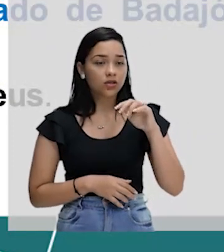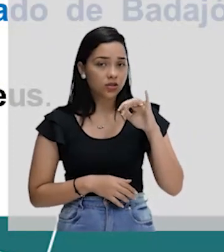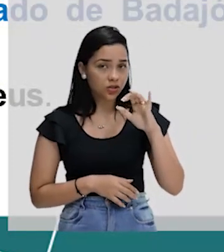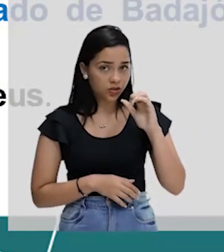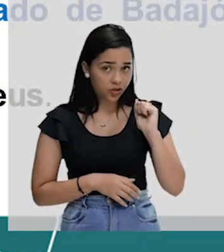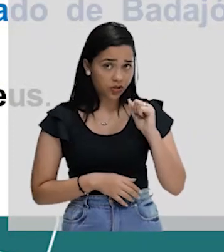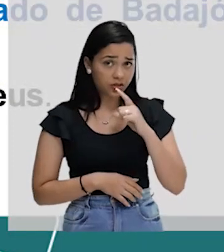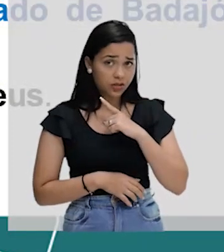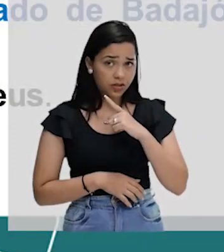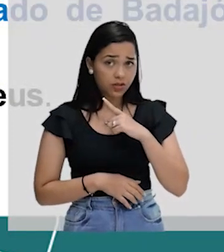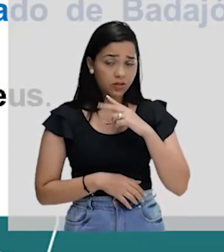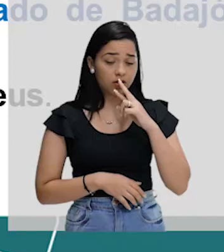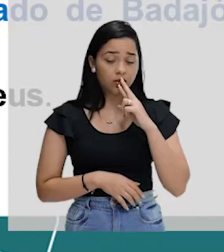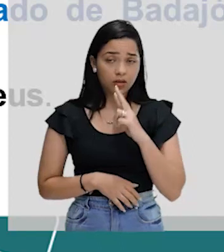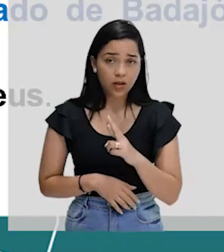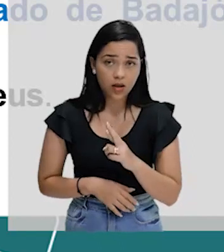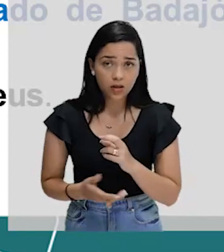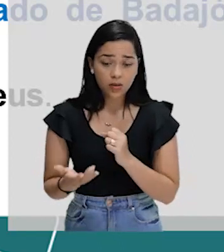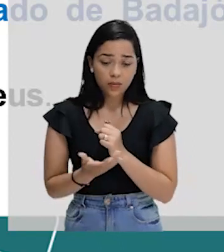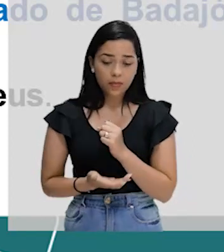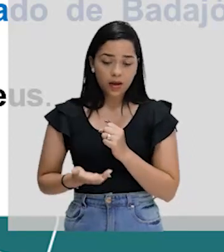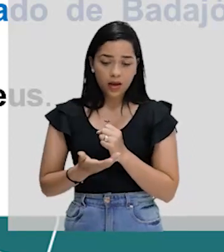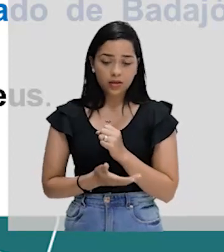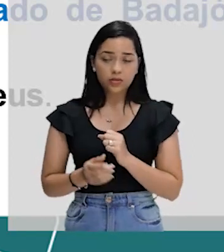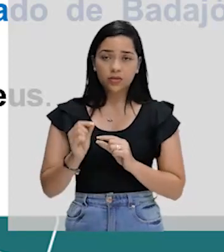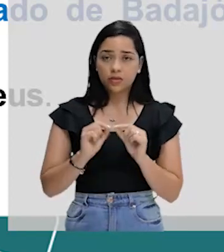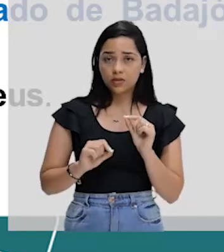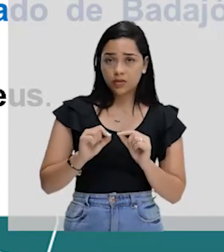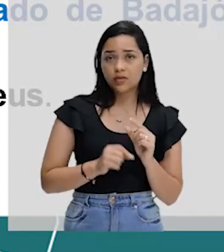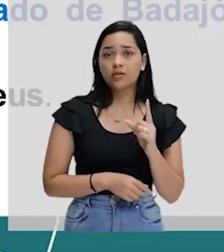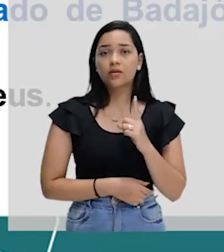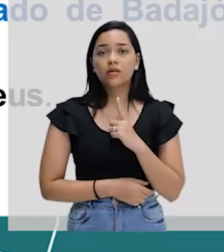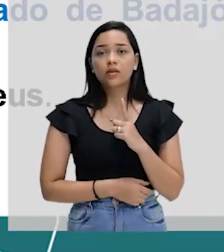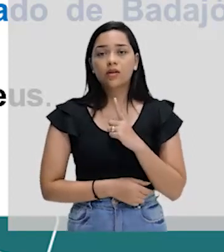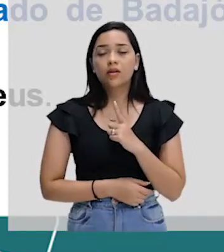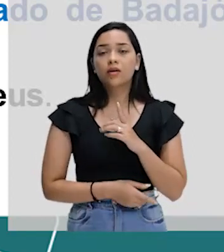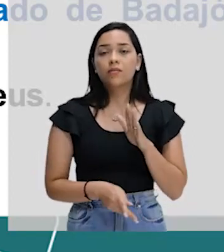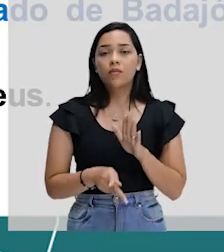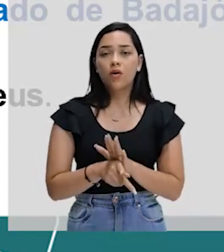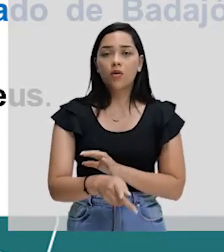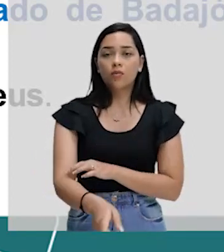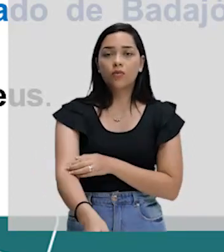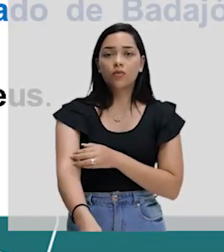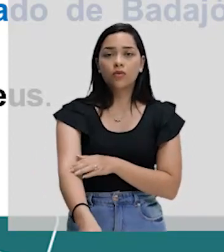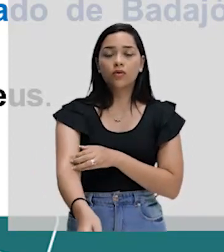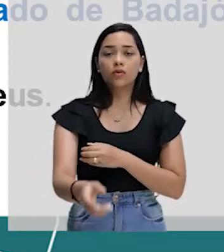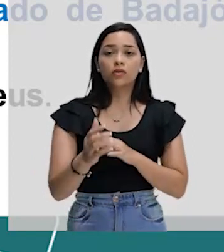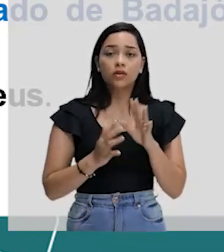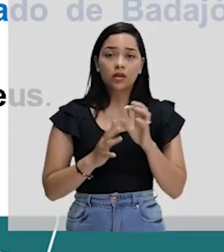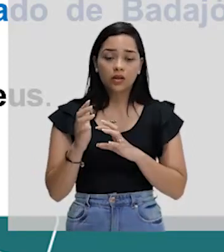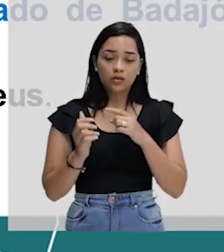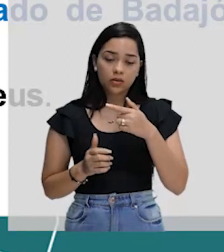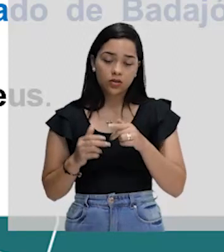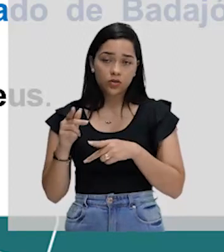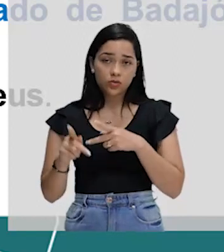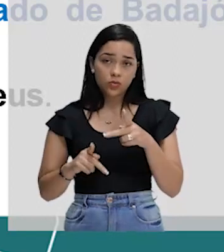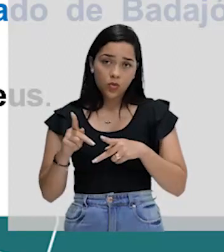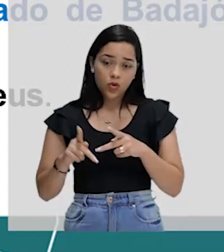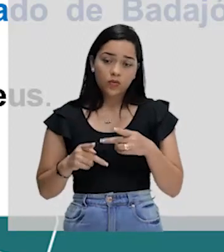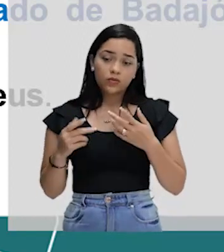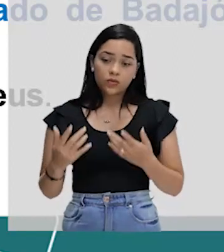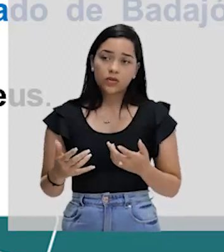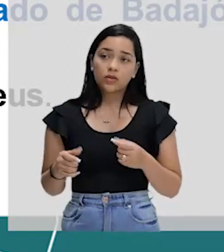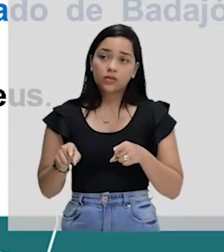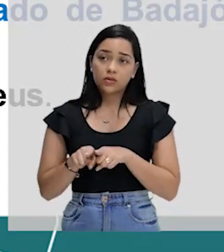os resultados, basicamente, aqui, da Guerra dos 7 Povos das Missões. E, com